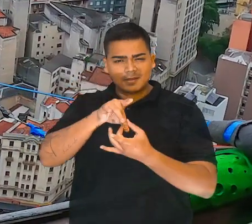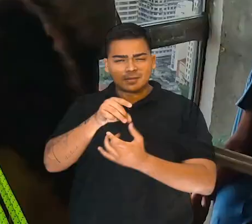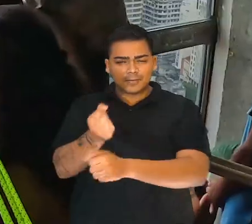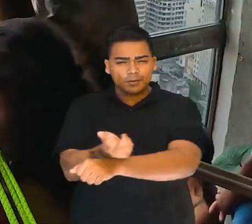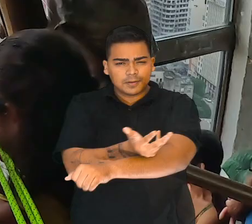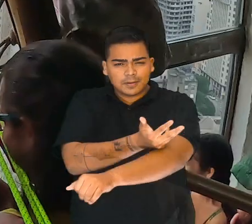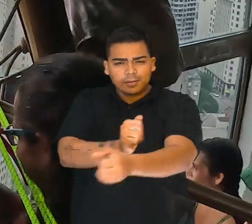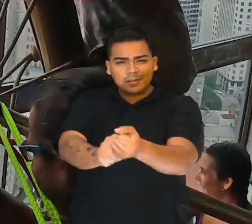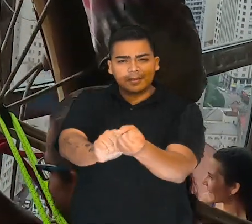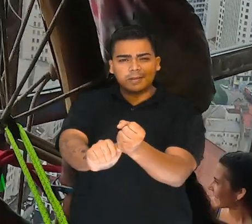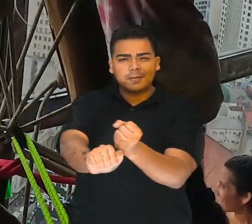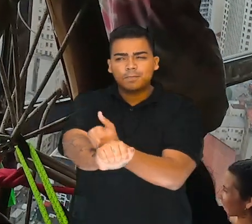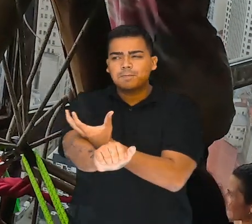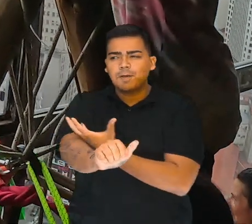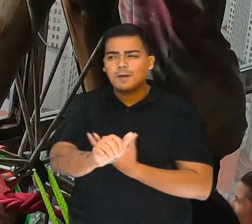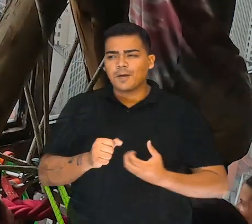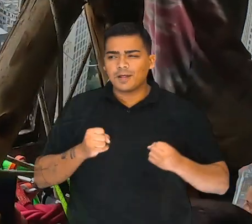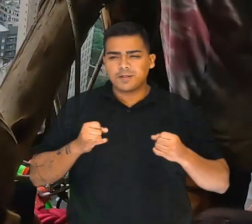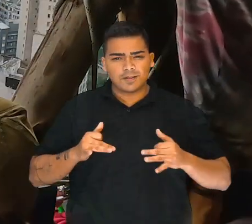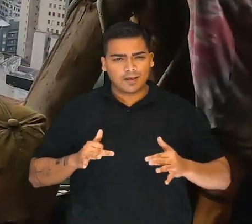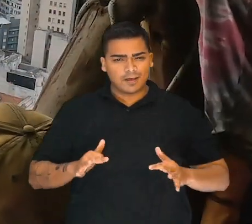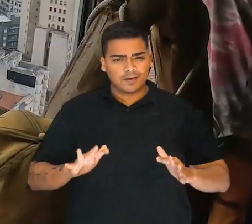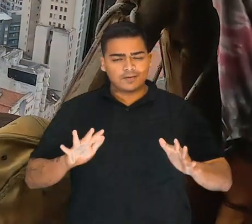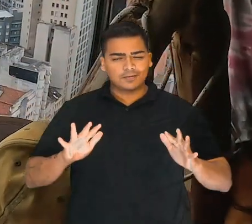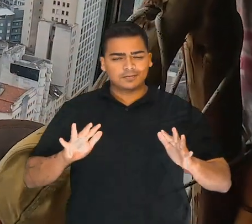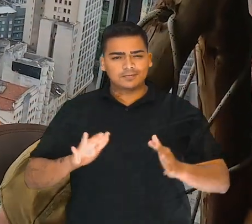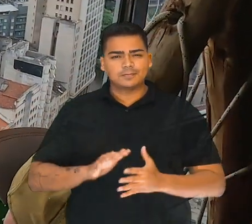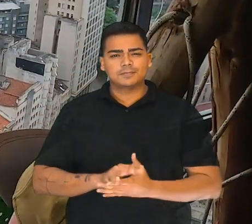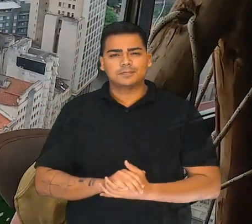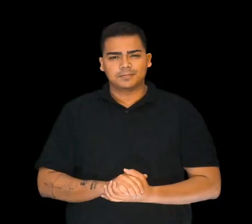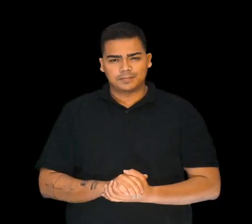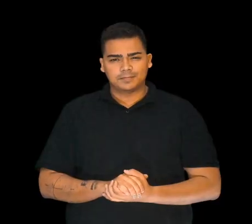mais naturais, é aí que o imprevisível acontece.